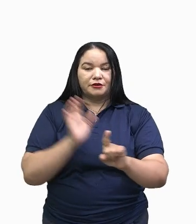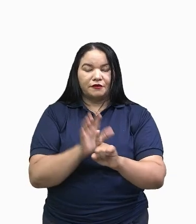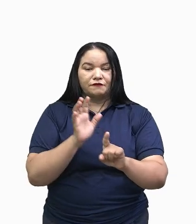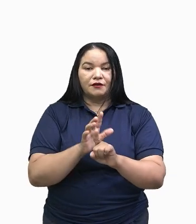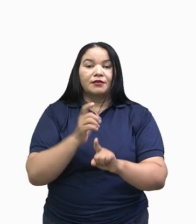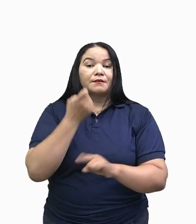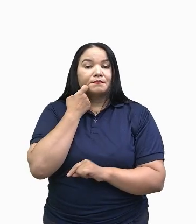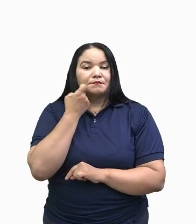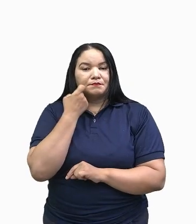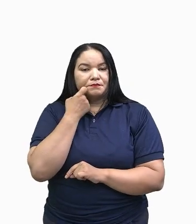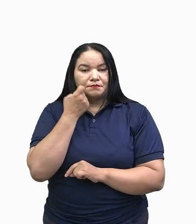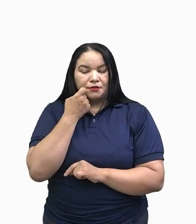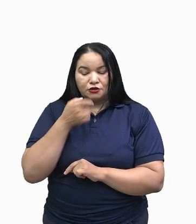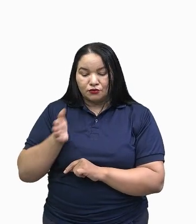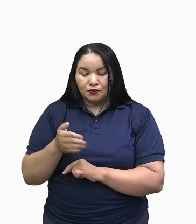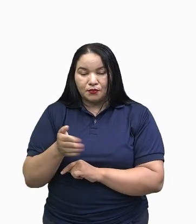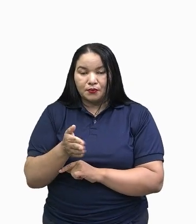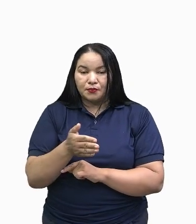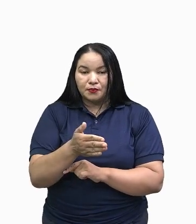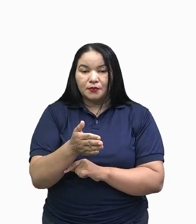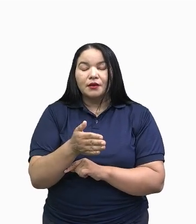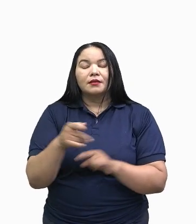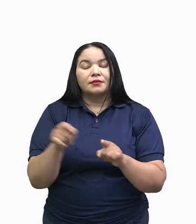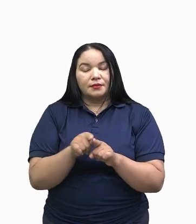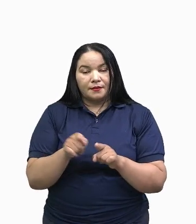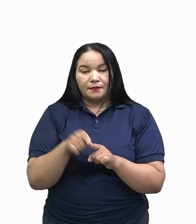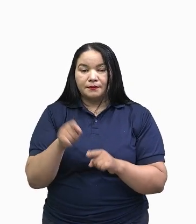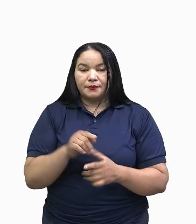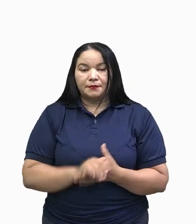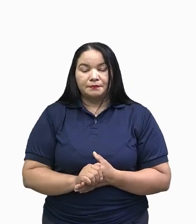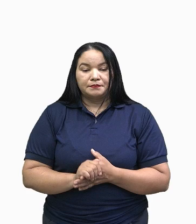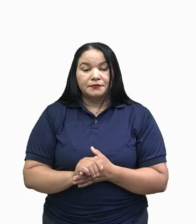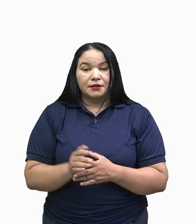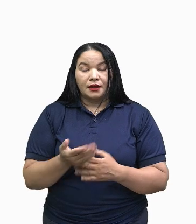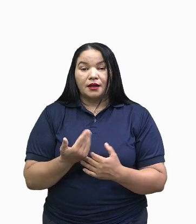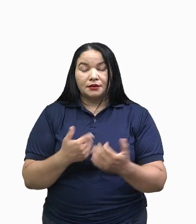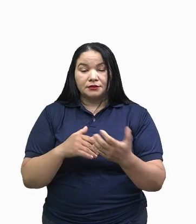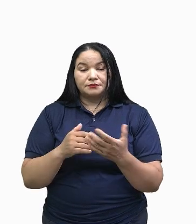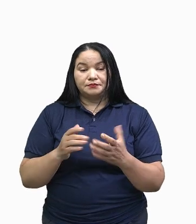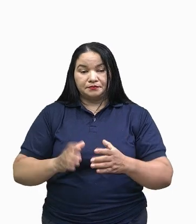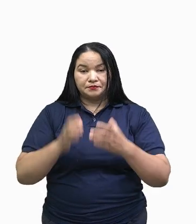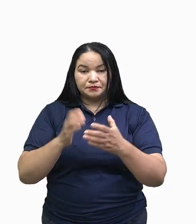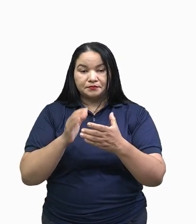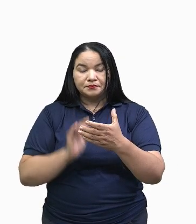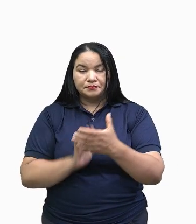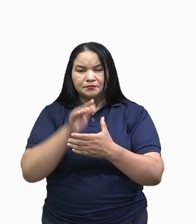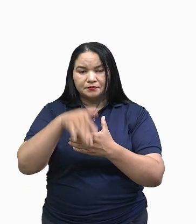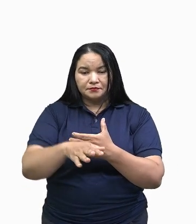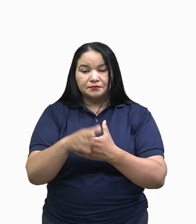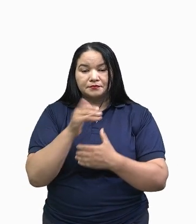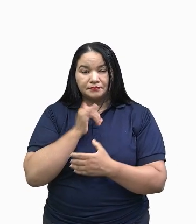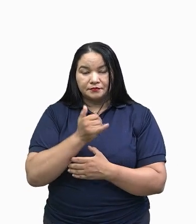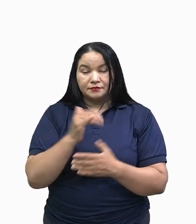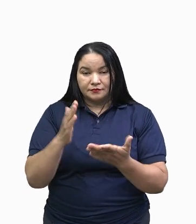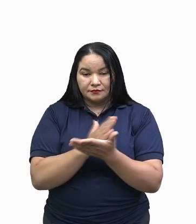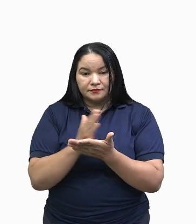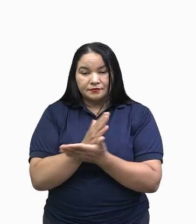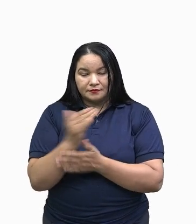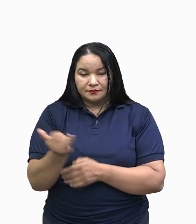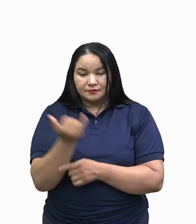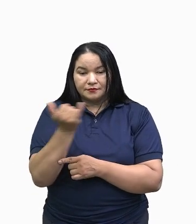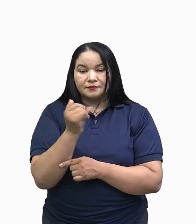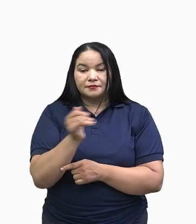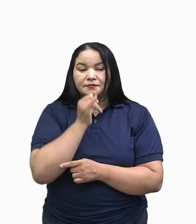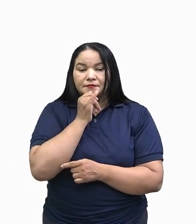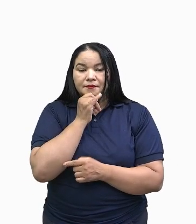dos peixes. Principais usinas hidrelétricas na Amazônia, nós temos algumas aí que são muito importantes, como é o